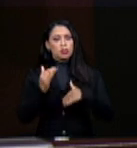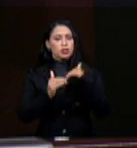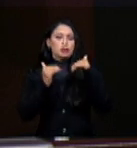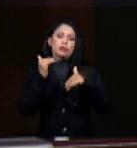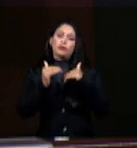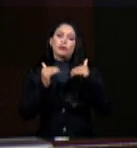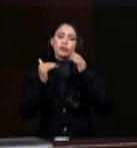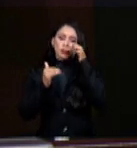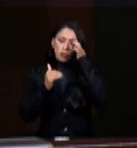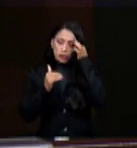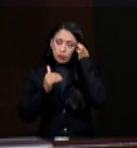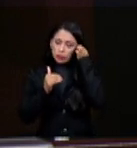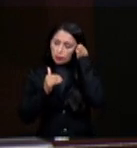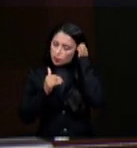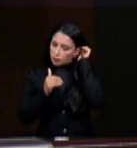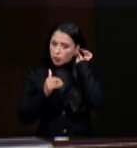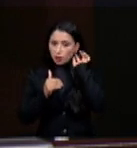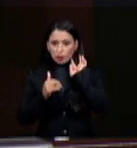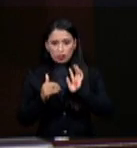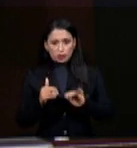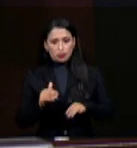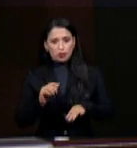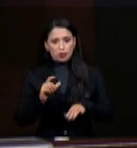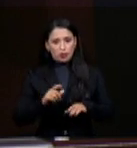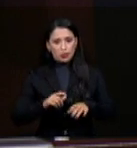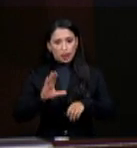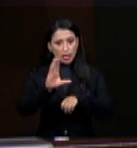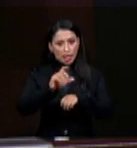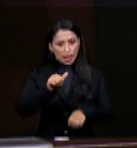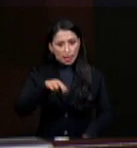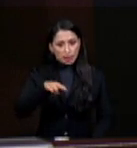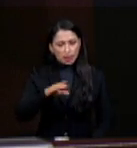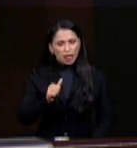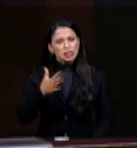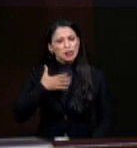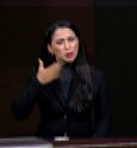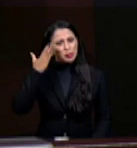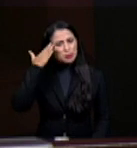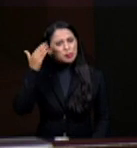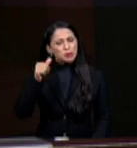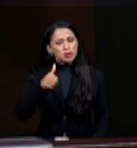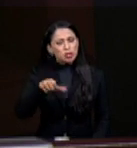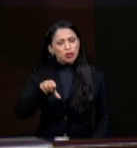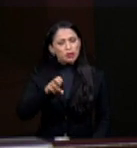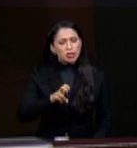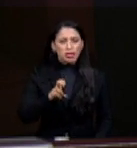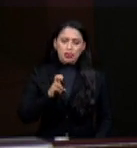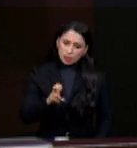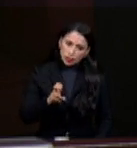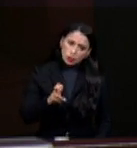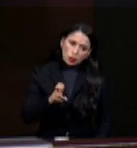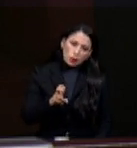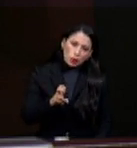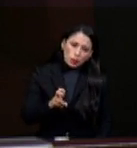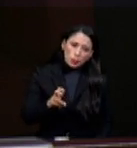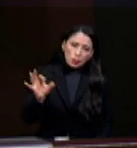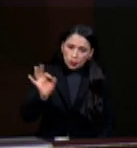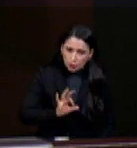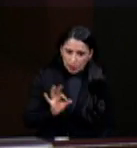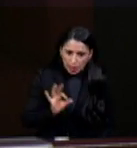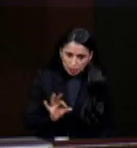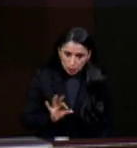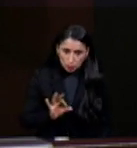Canadá também é feminista. Temos a meta de que 95% da assistência bilateral canadense para